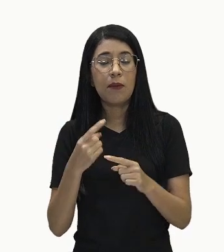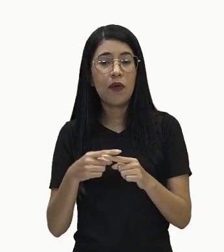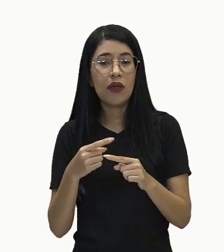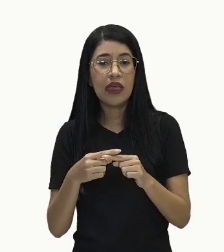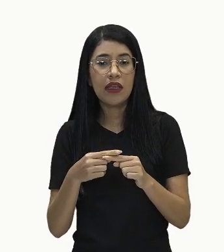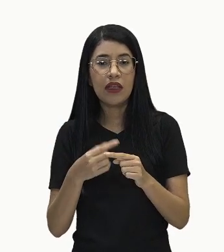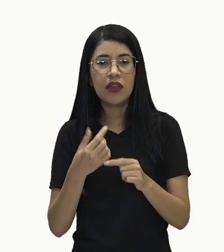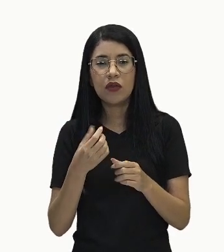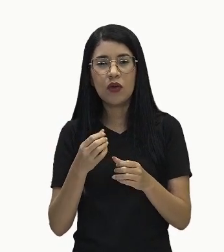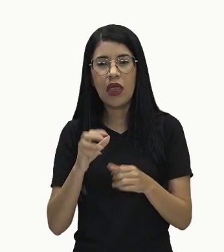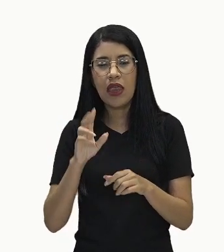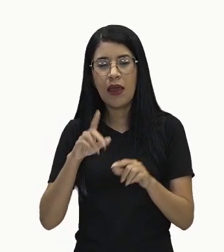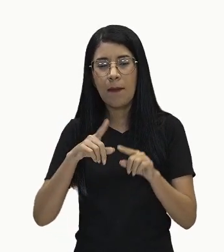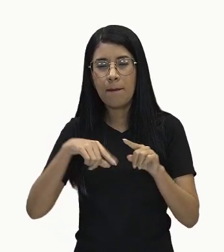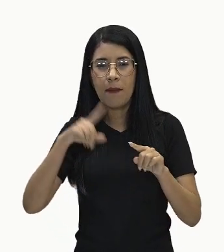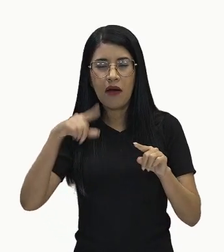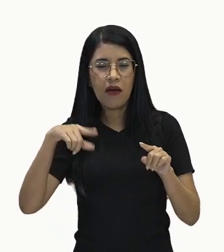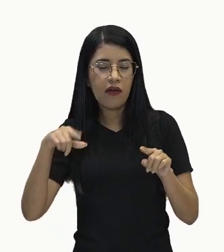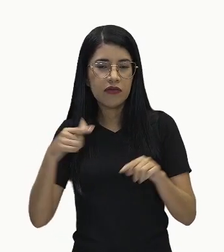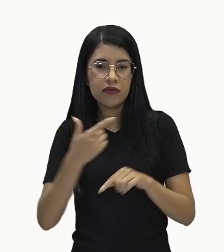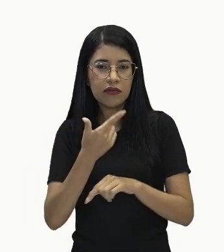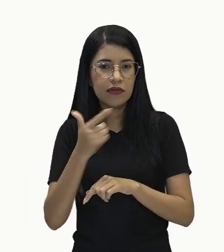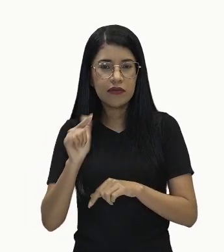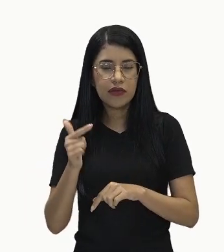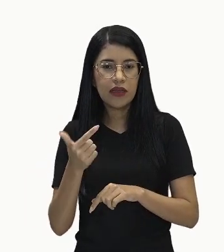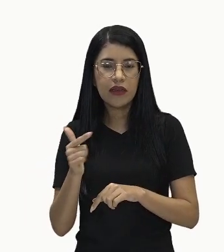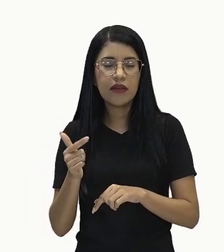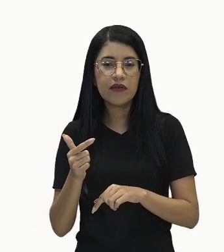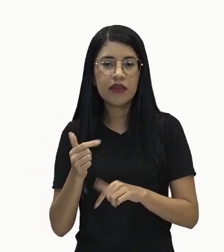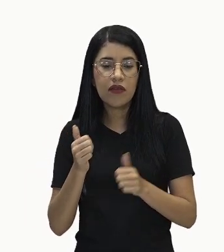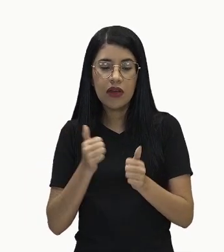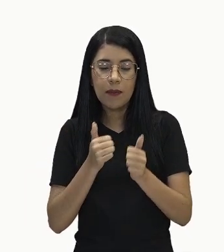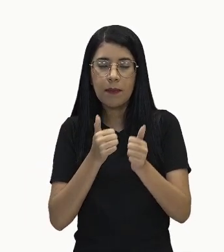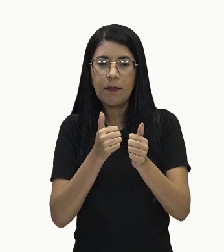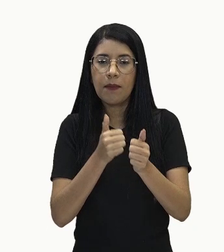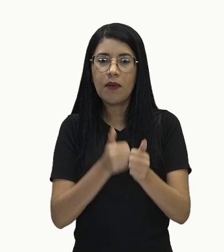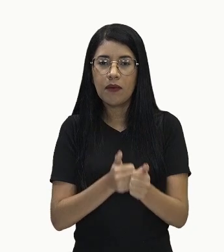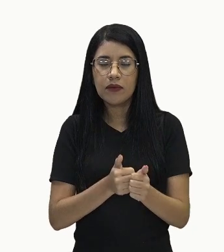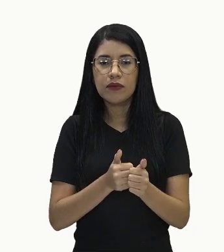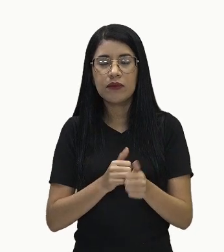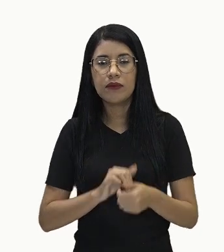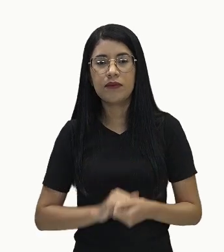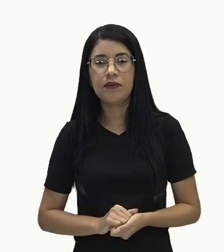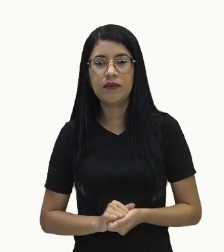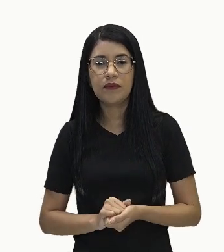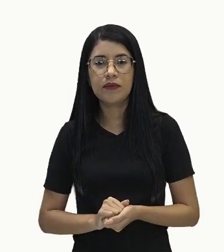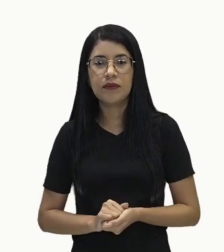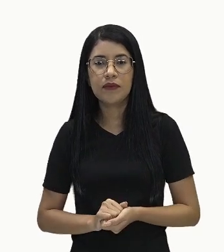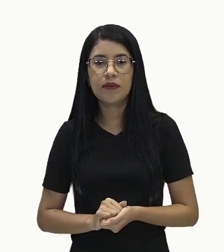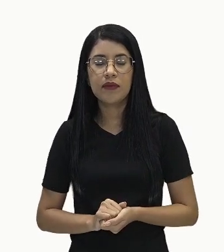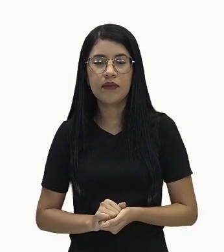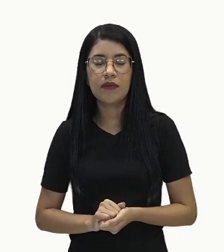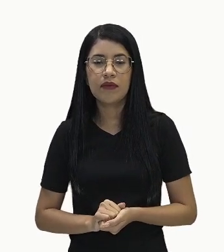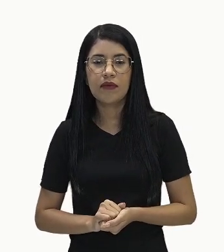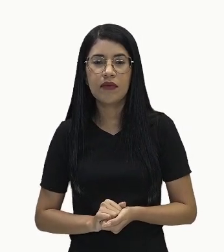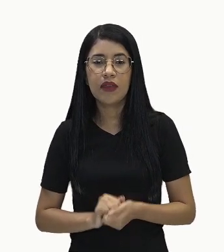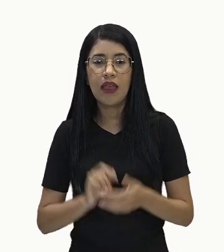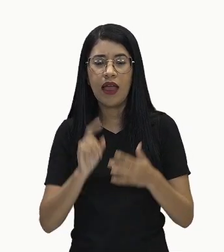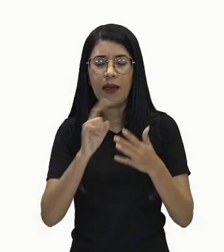Se o desvio padrão for 0, o cara está excelente, porque ele não se afastou, não houve oscilação ao longo,